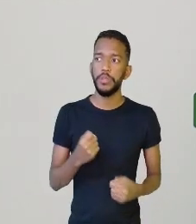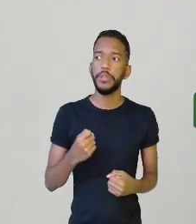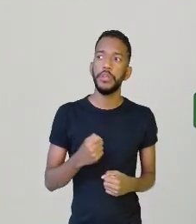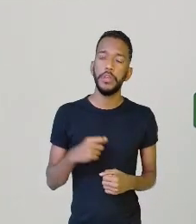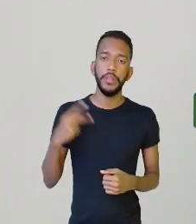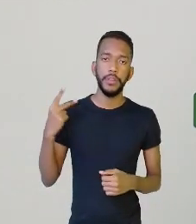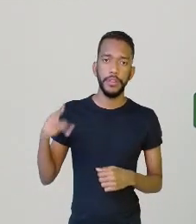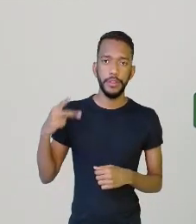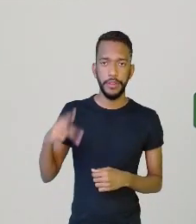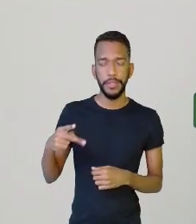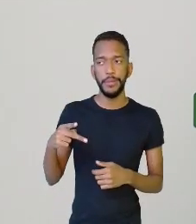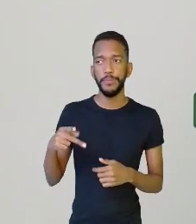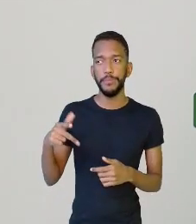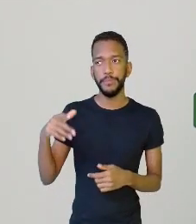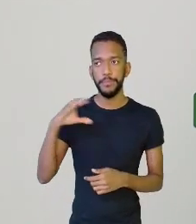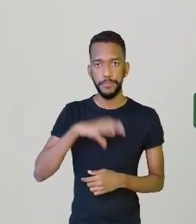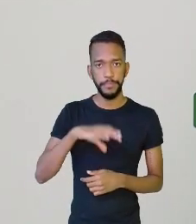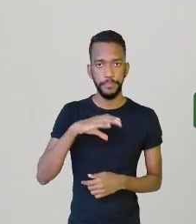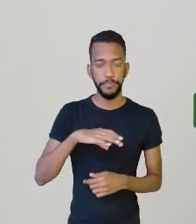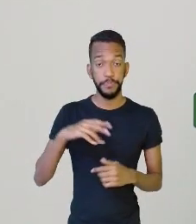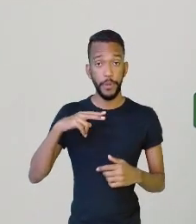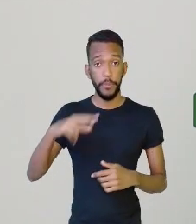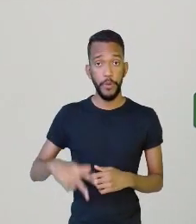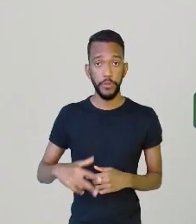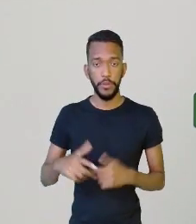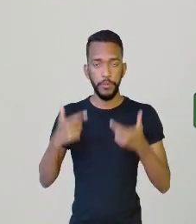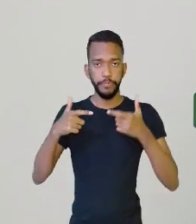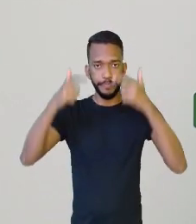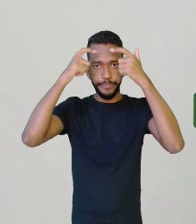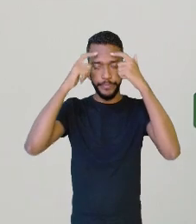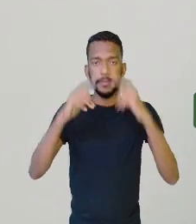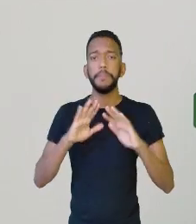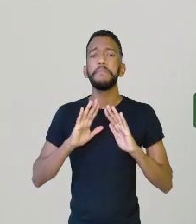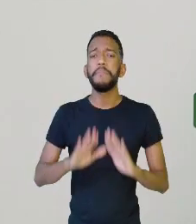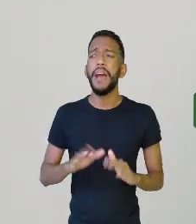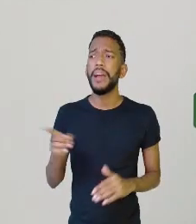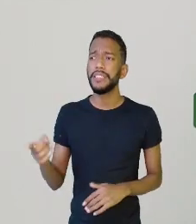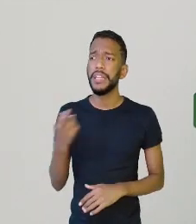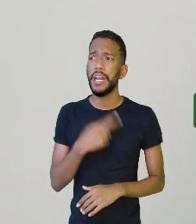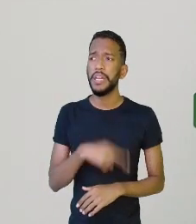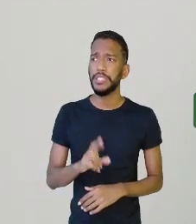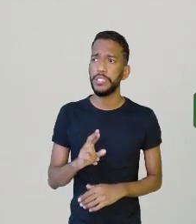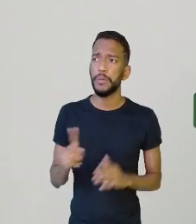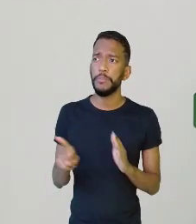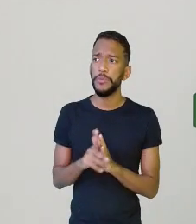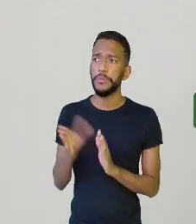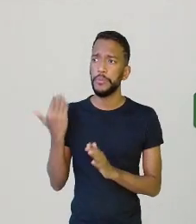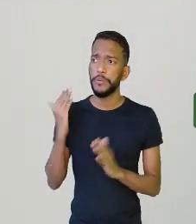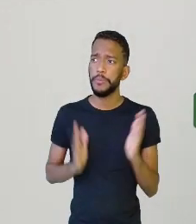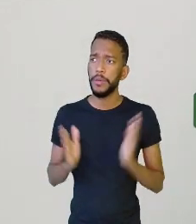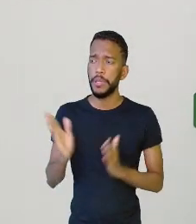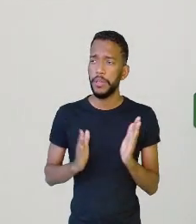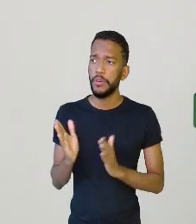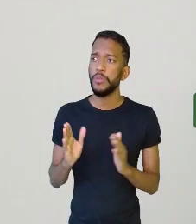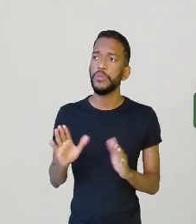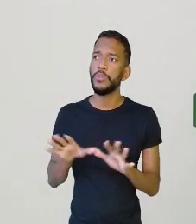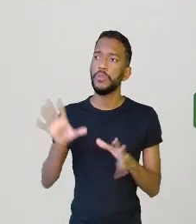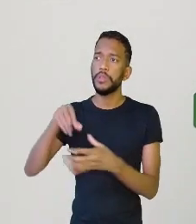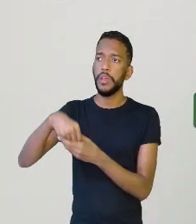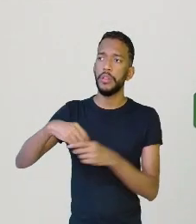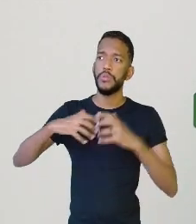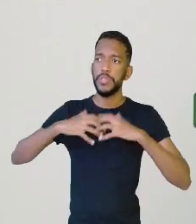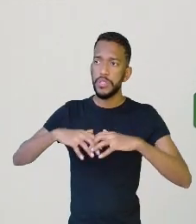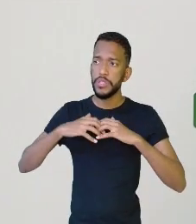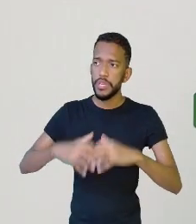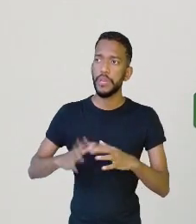coroa portuguesa. Mas essa religião, a religiosidade nesse período, principalmente nos engenhos